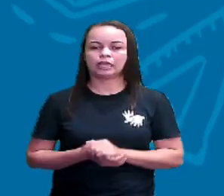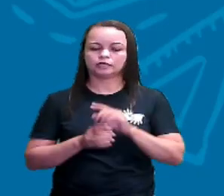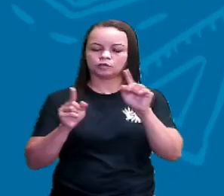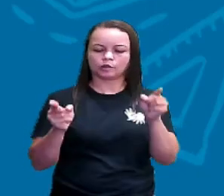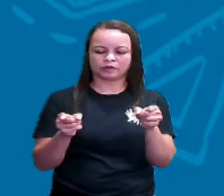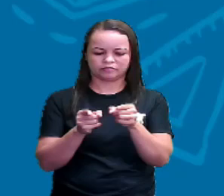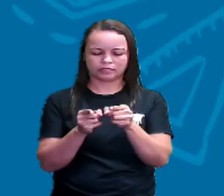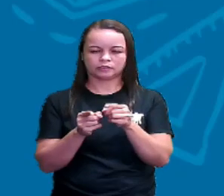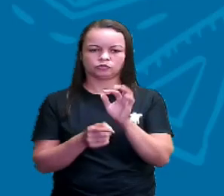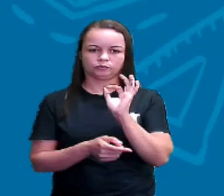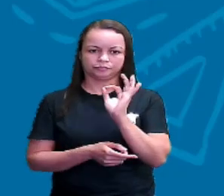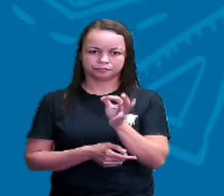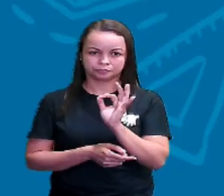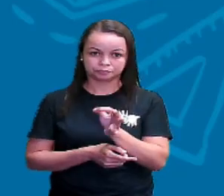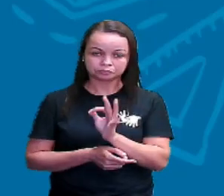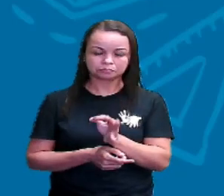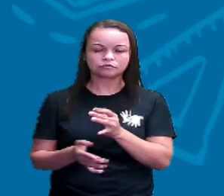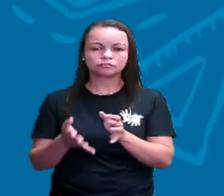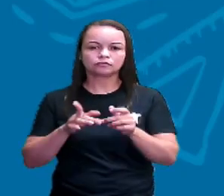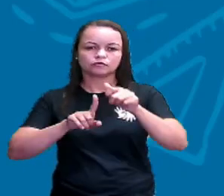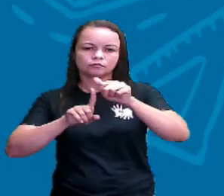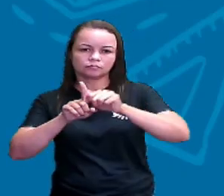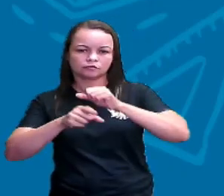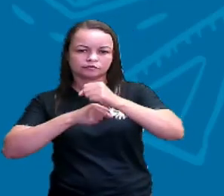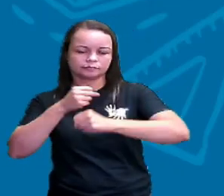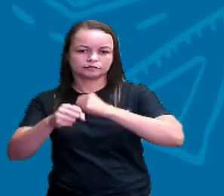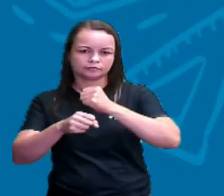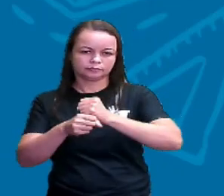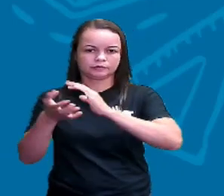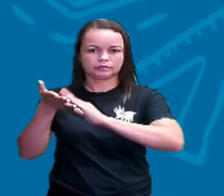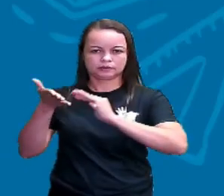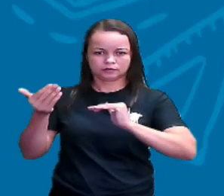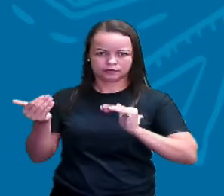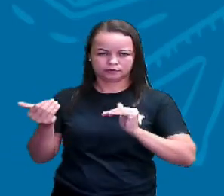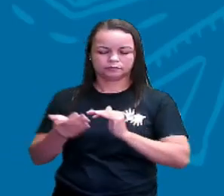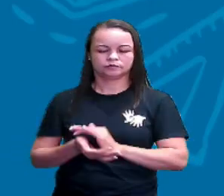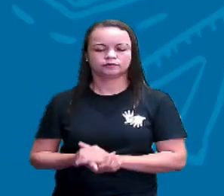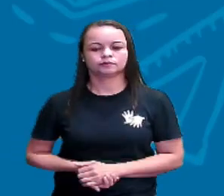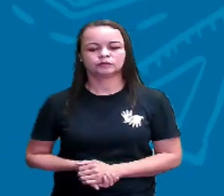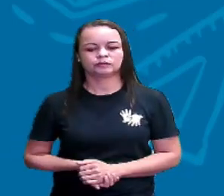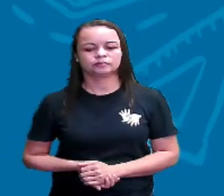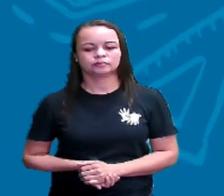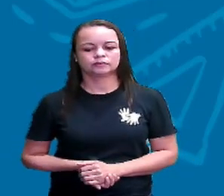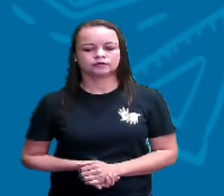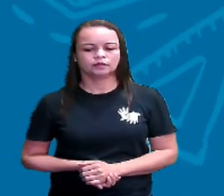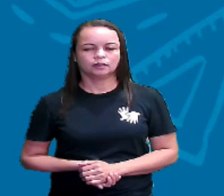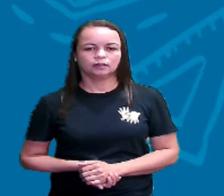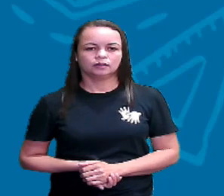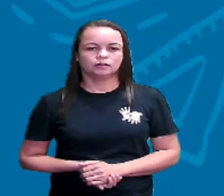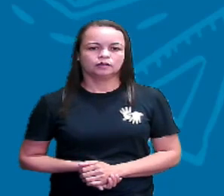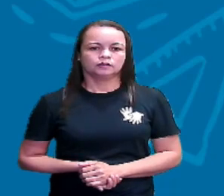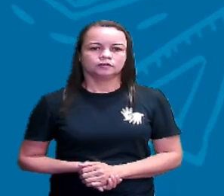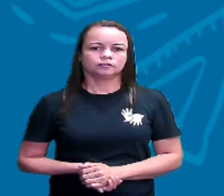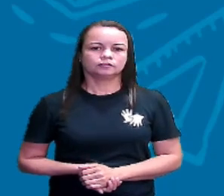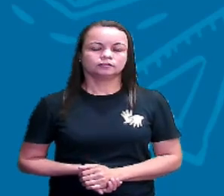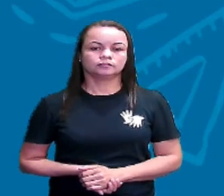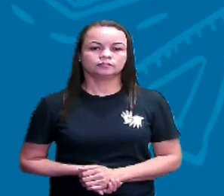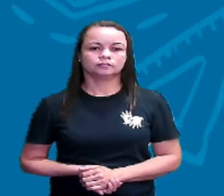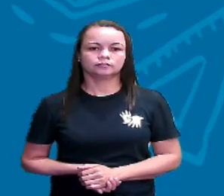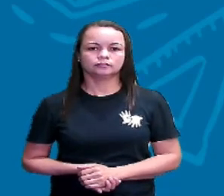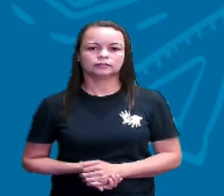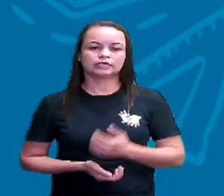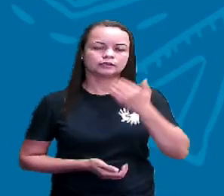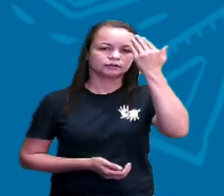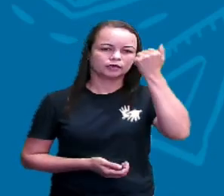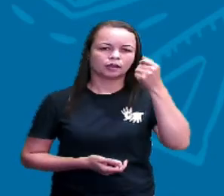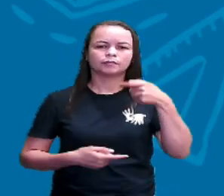abreviações corretas dos meses do ano em língua espanhola. E a gente sabe também que o